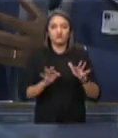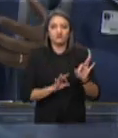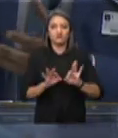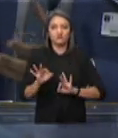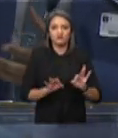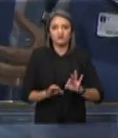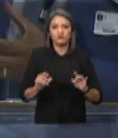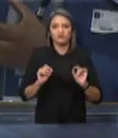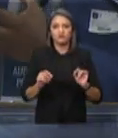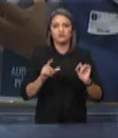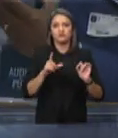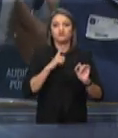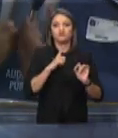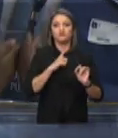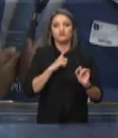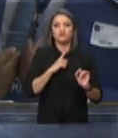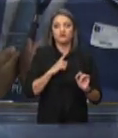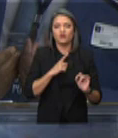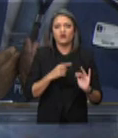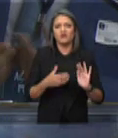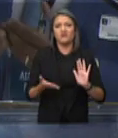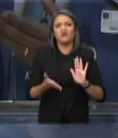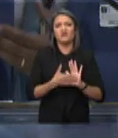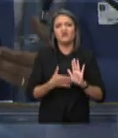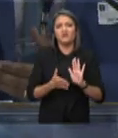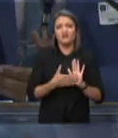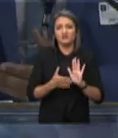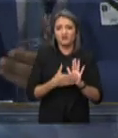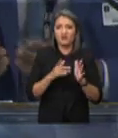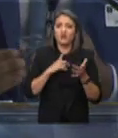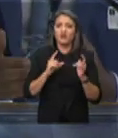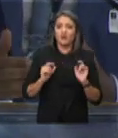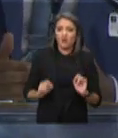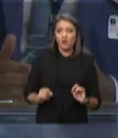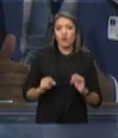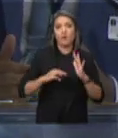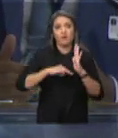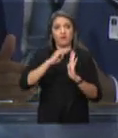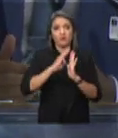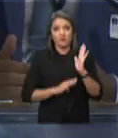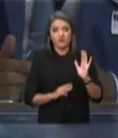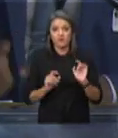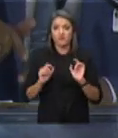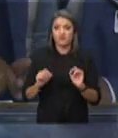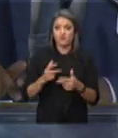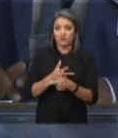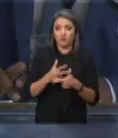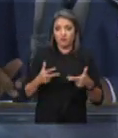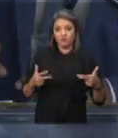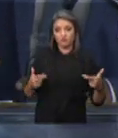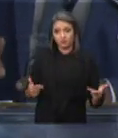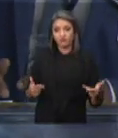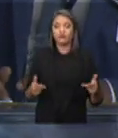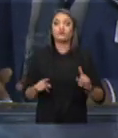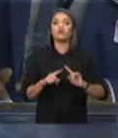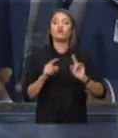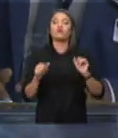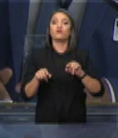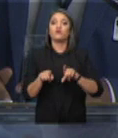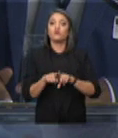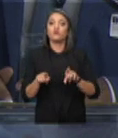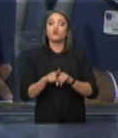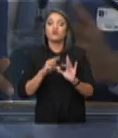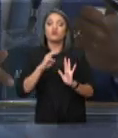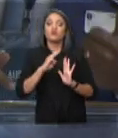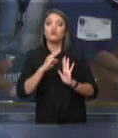de uma proposta que vai captar recurso que tem uma metodologia uma forma de ser aplicada Mas ela é também um modelo de